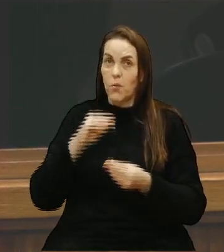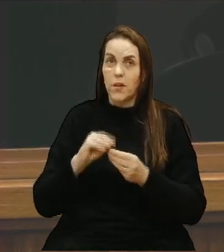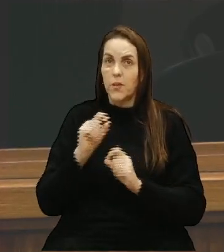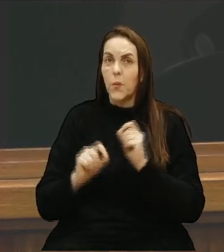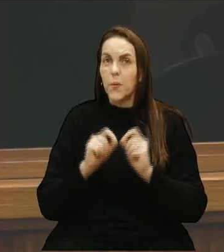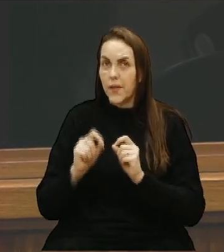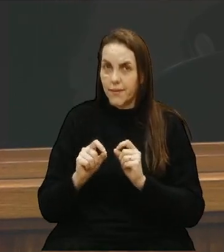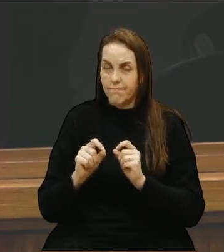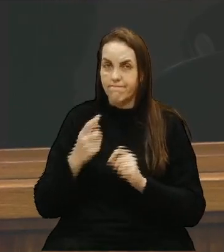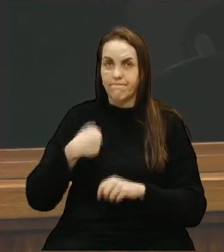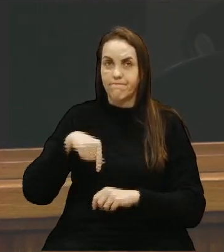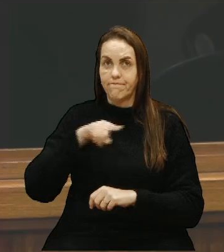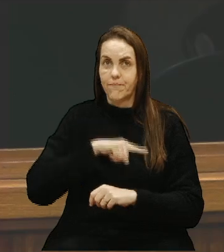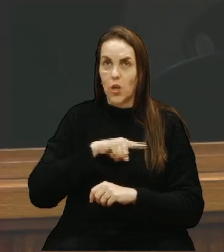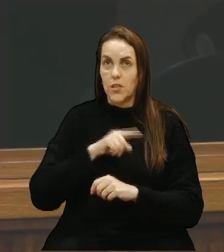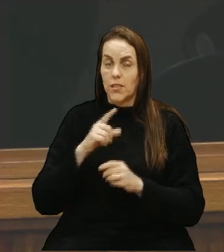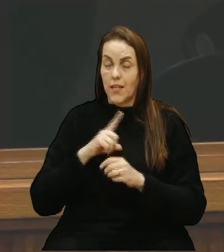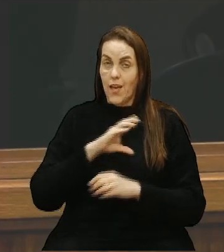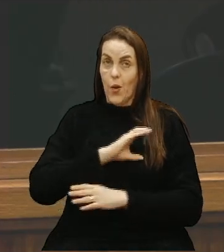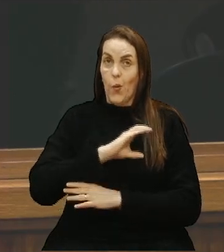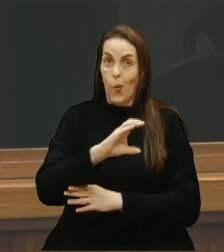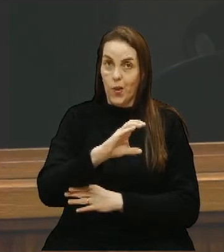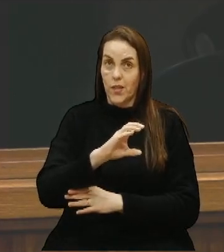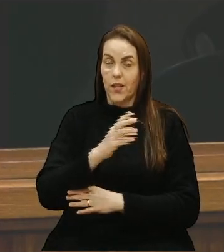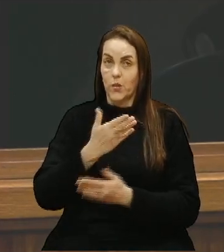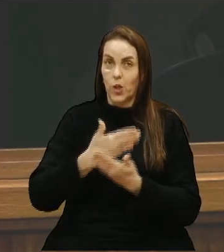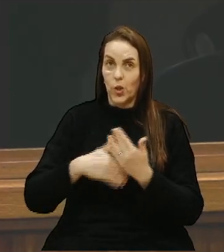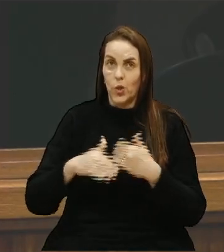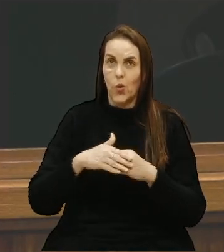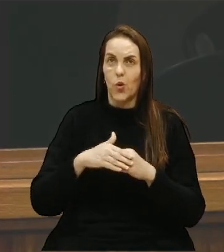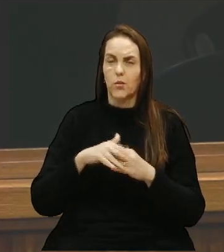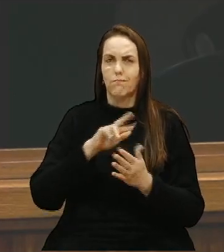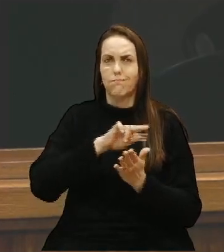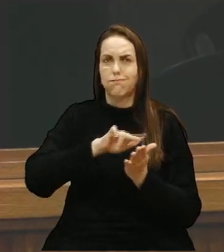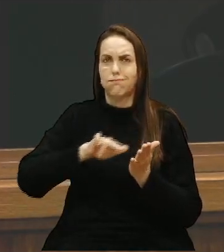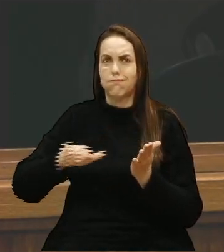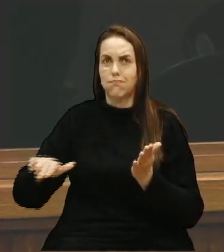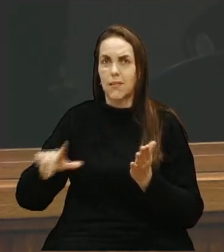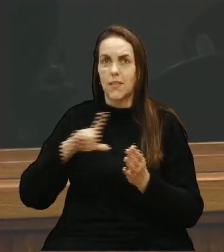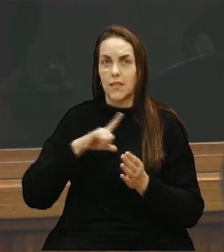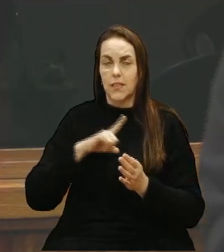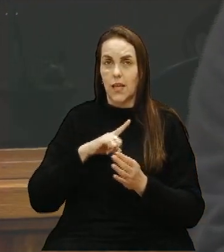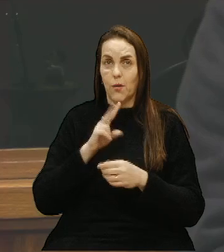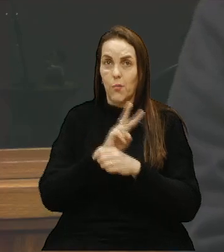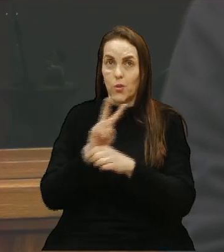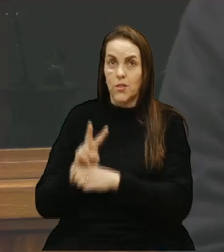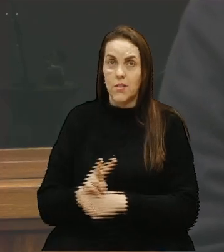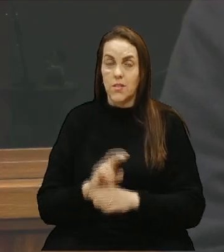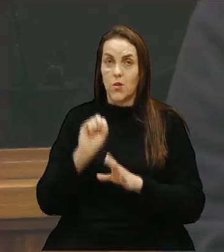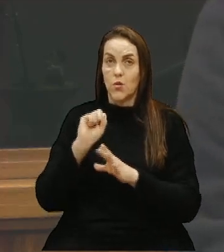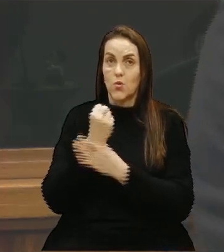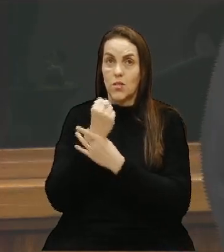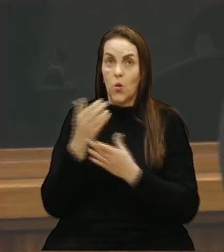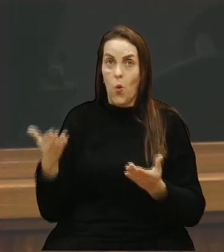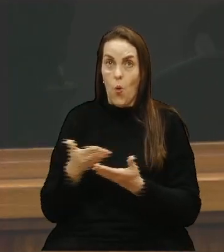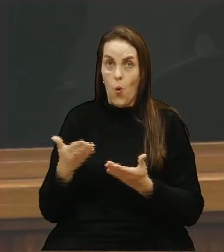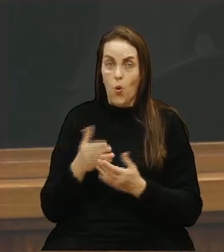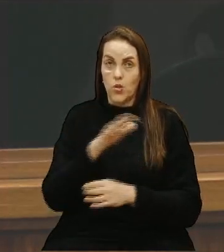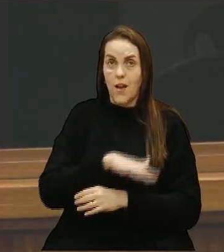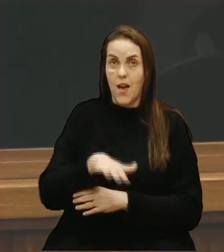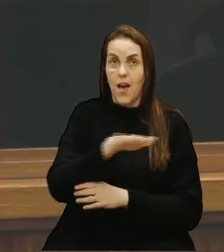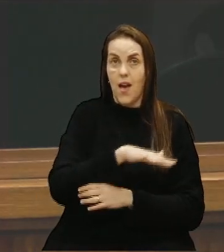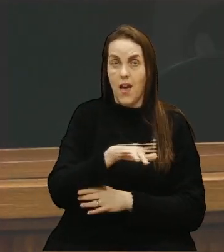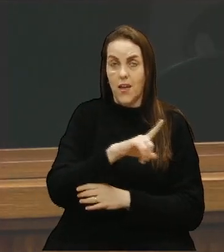tu coloca as coordenadorias, né, todo ali o rol que tem na proteção social, que hoje está com a segurança, com